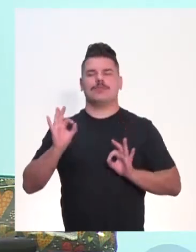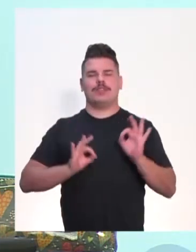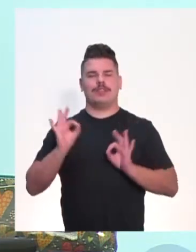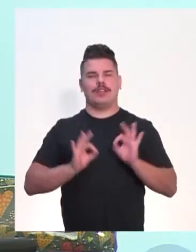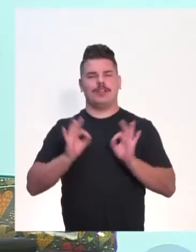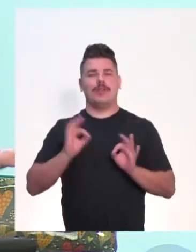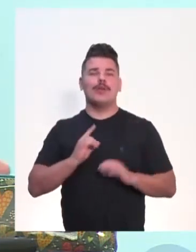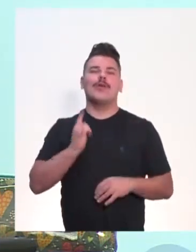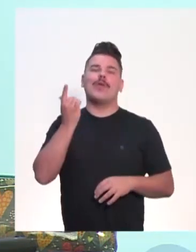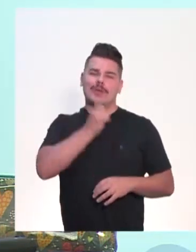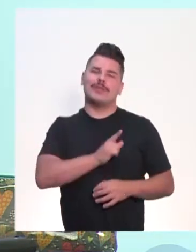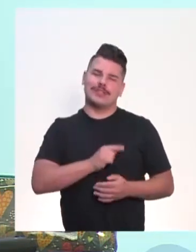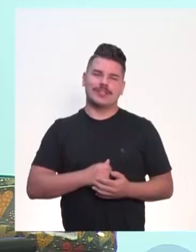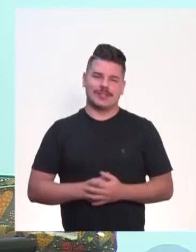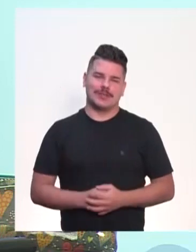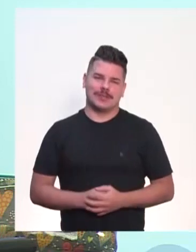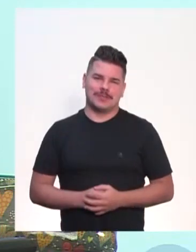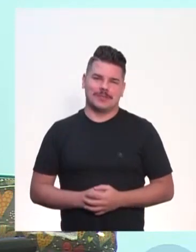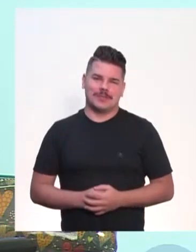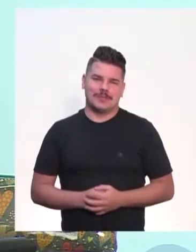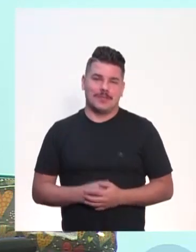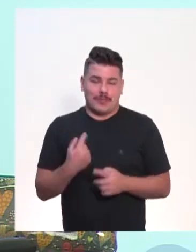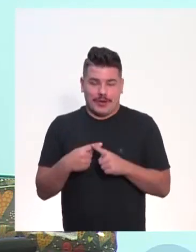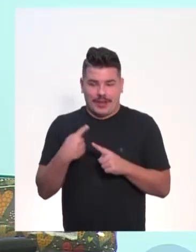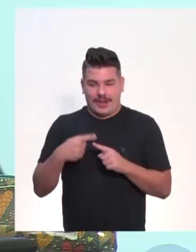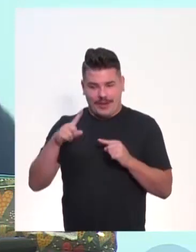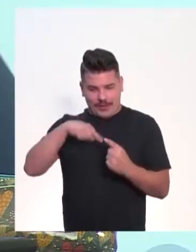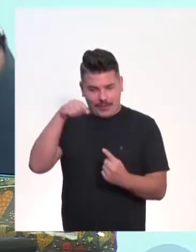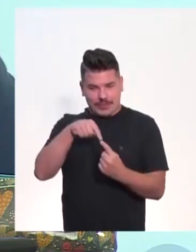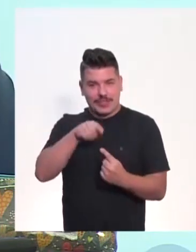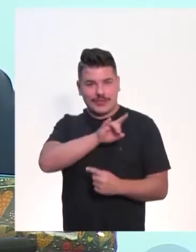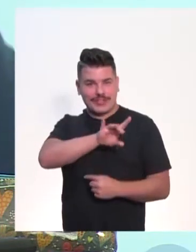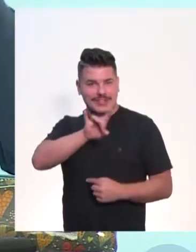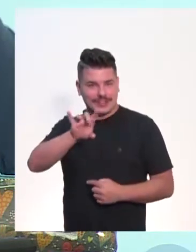meio complicado da gente conseguir alcançar o nosso objetivo.